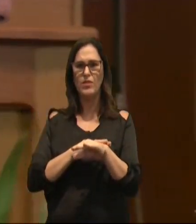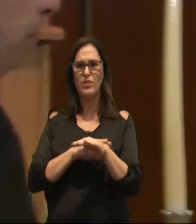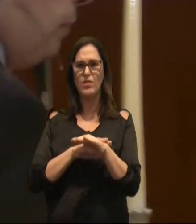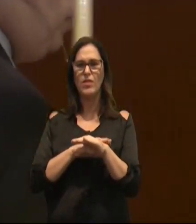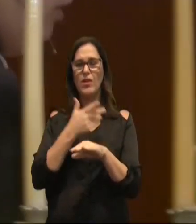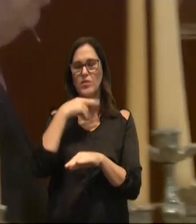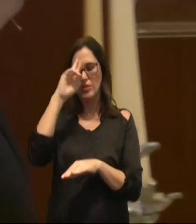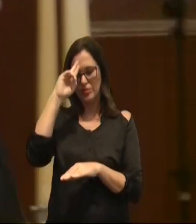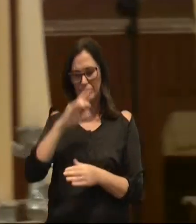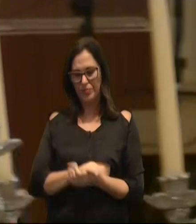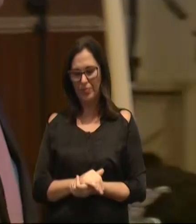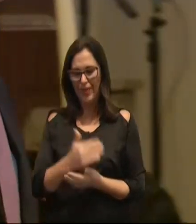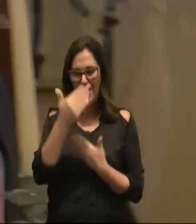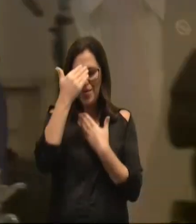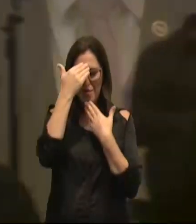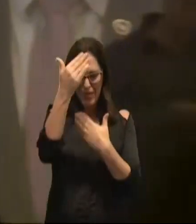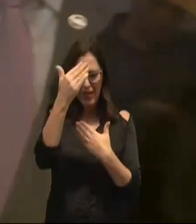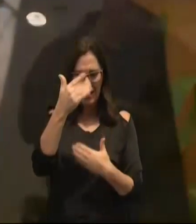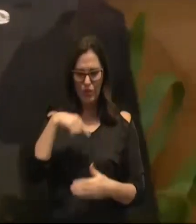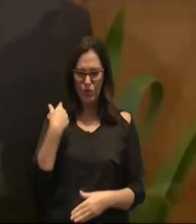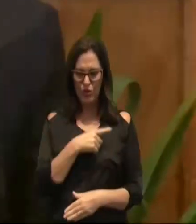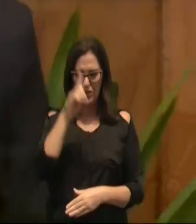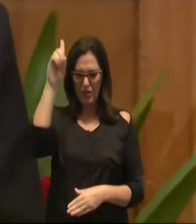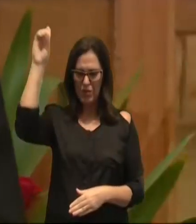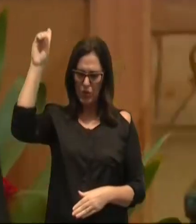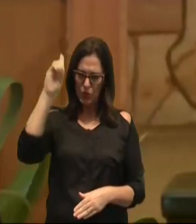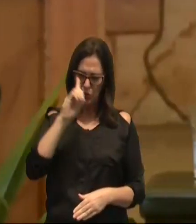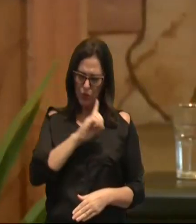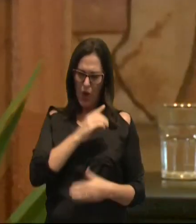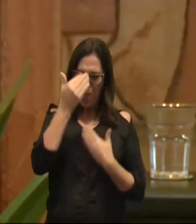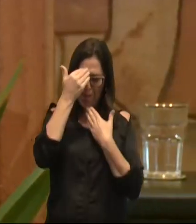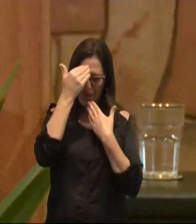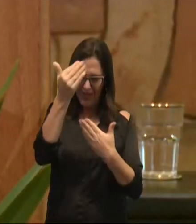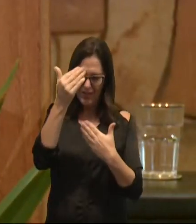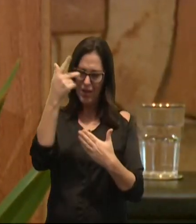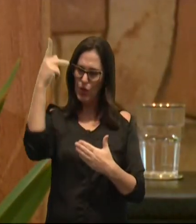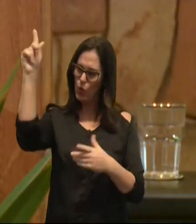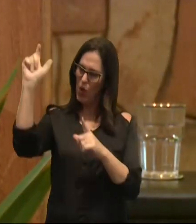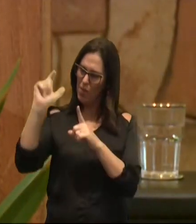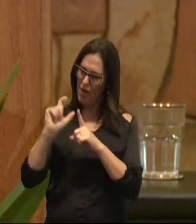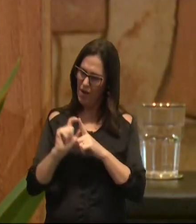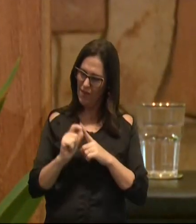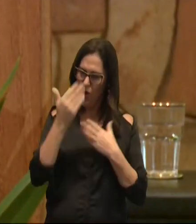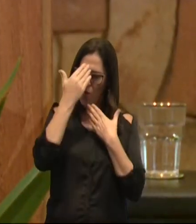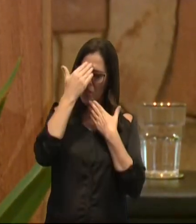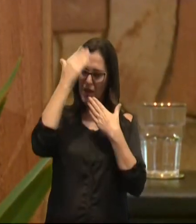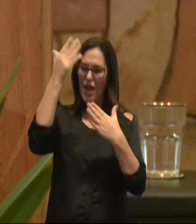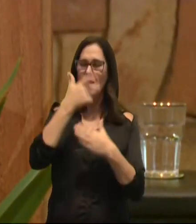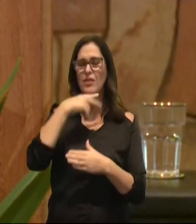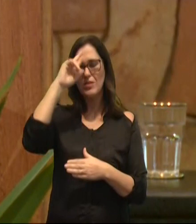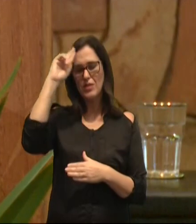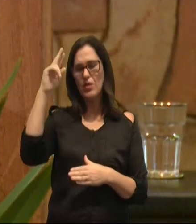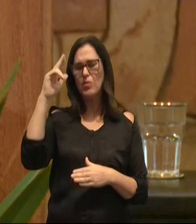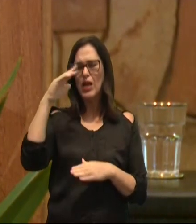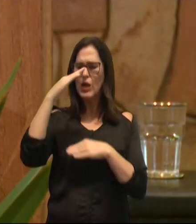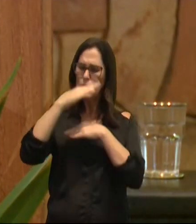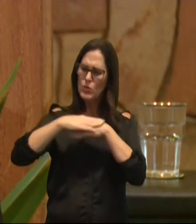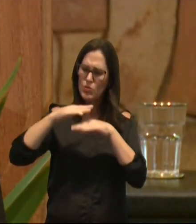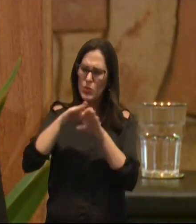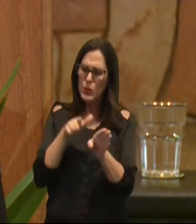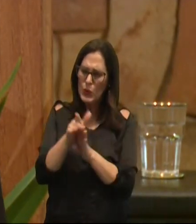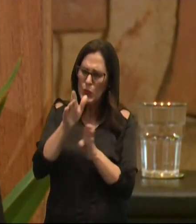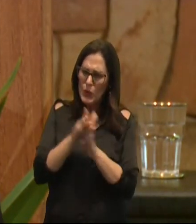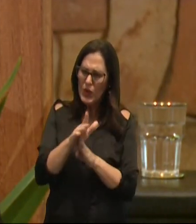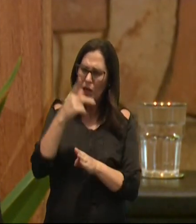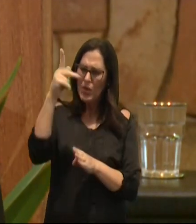Senhor. Obrigado, nosso Deus, pela Tua presença, obrigado pela Tua palavra, obrigado, Senhor, pela exortação, obrigado